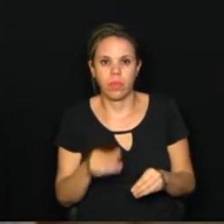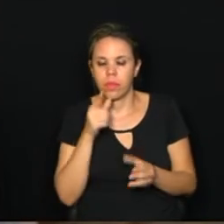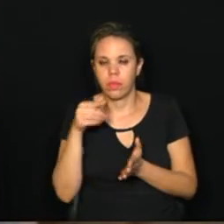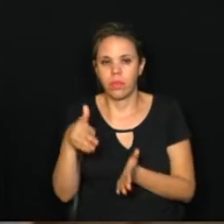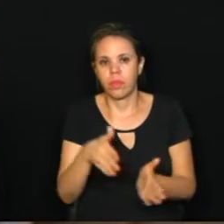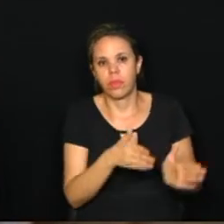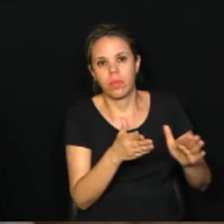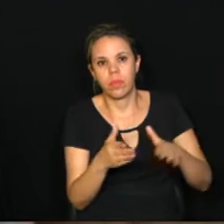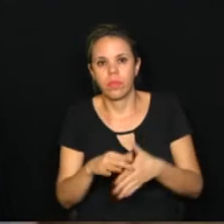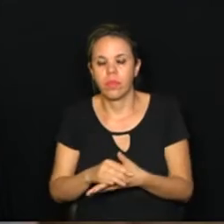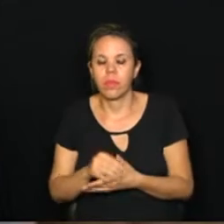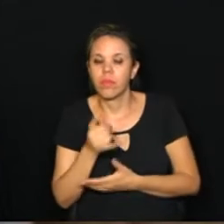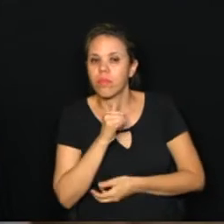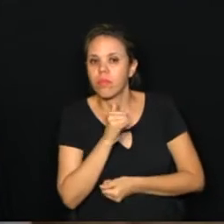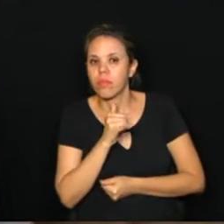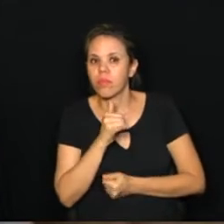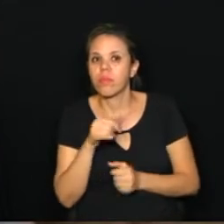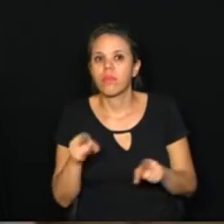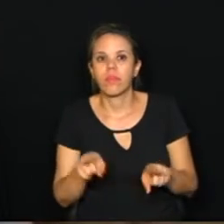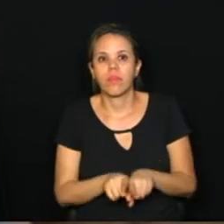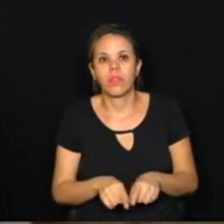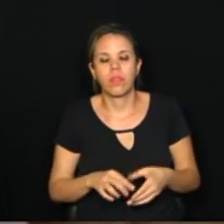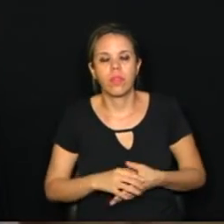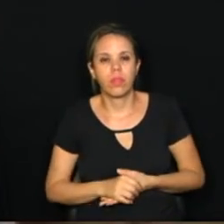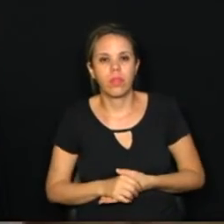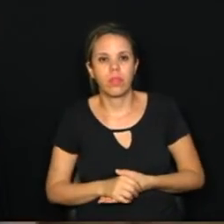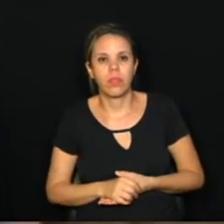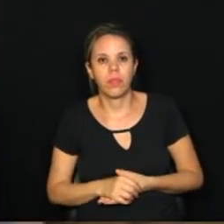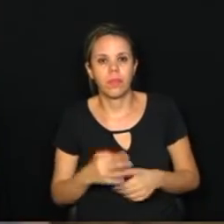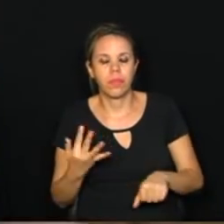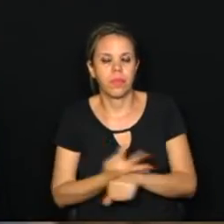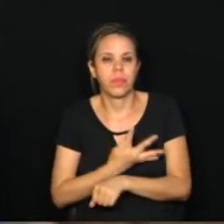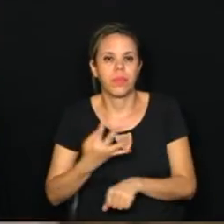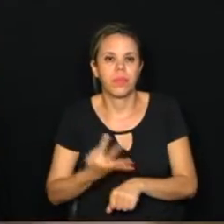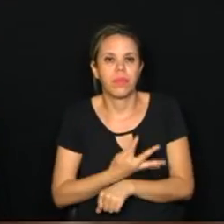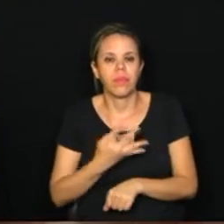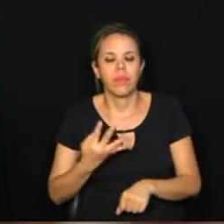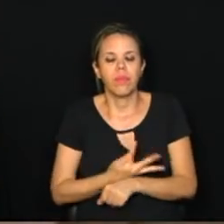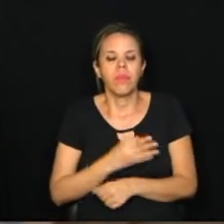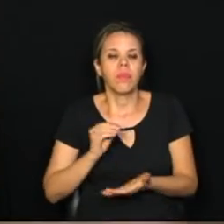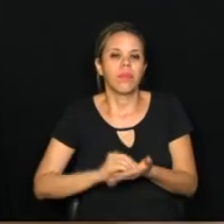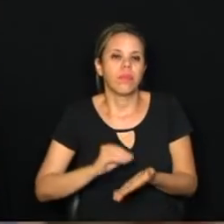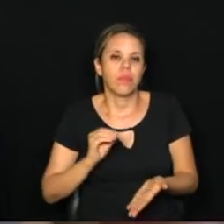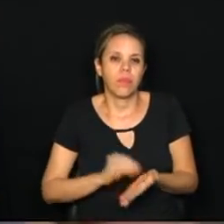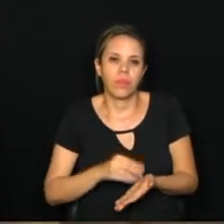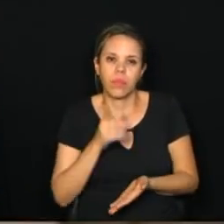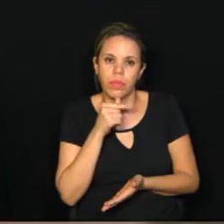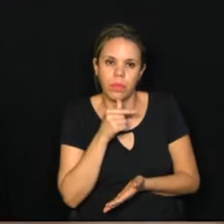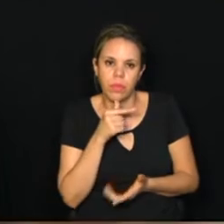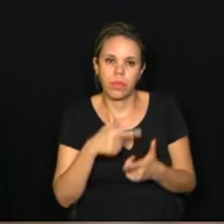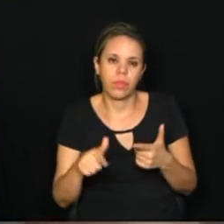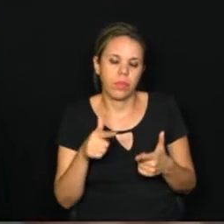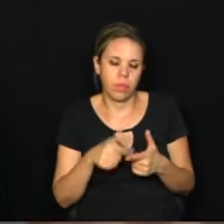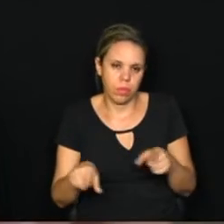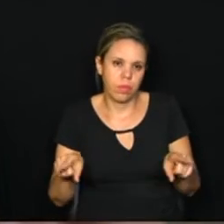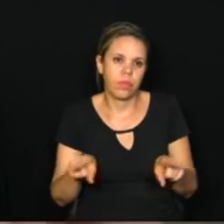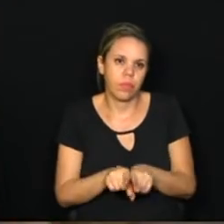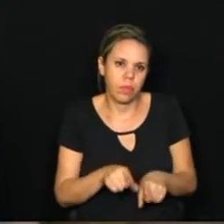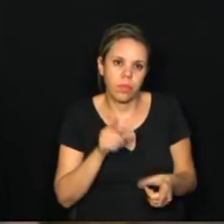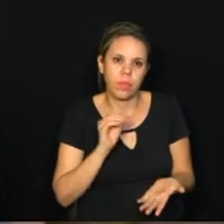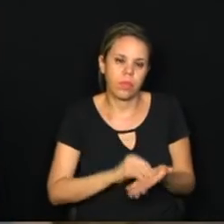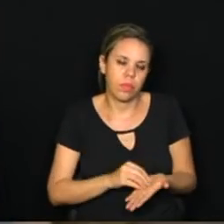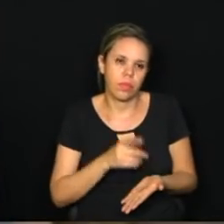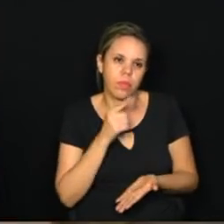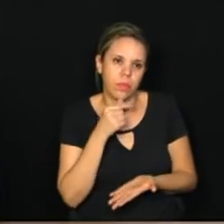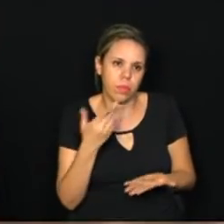do ponto de vista energético também, porque a crise hídrica resulta não apenas numa crise de